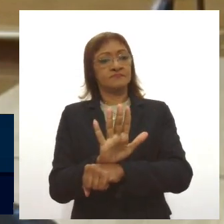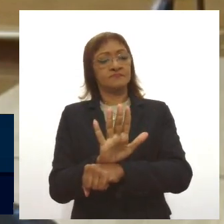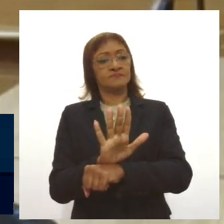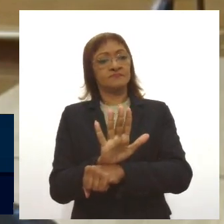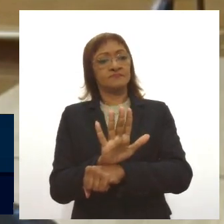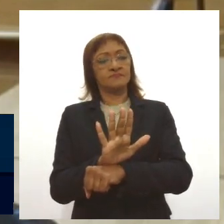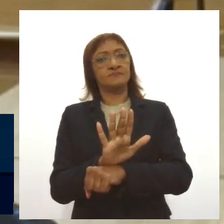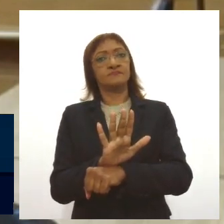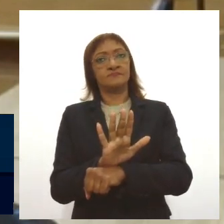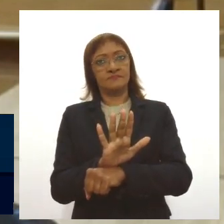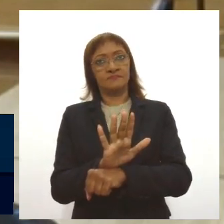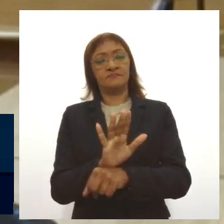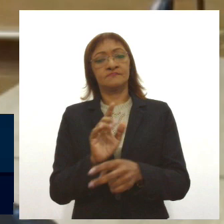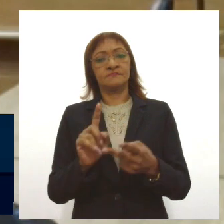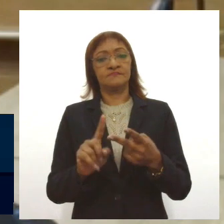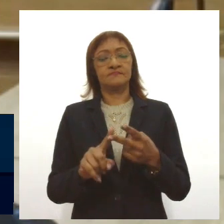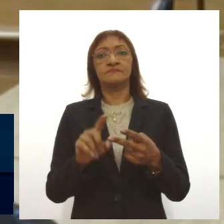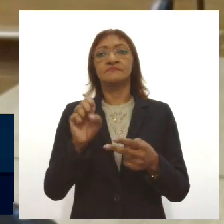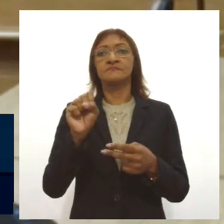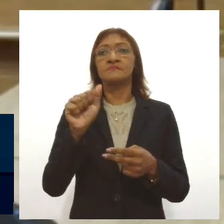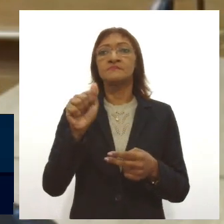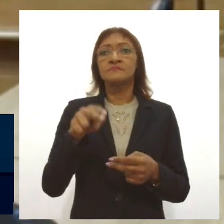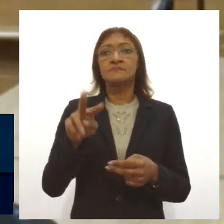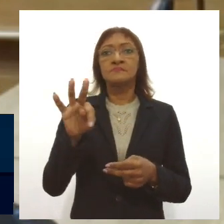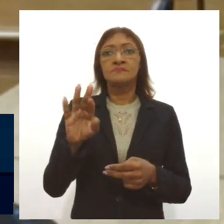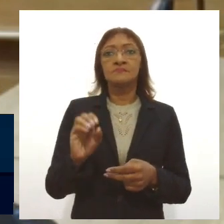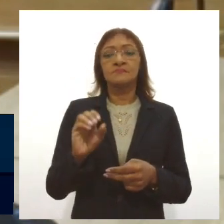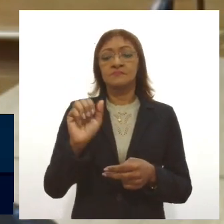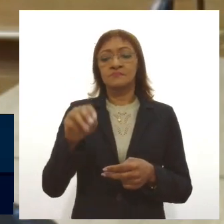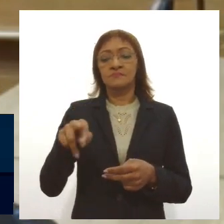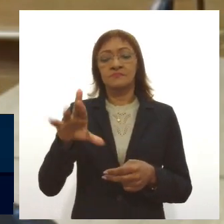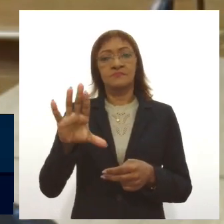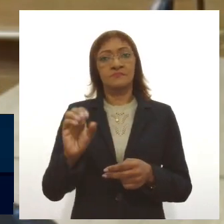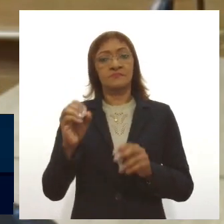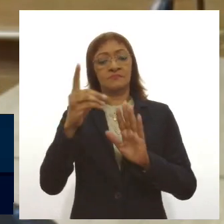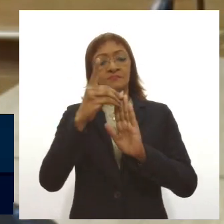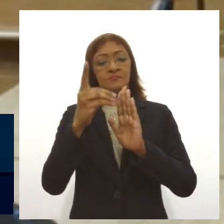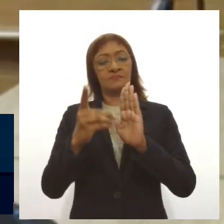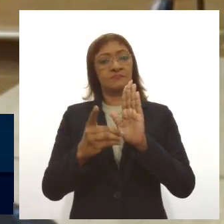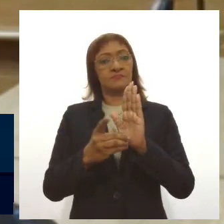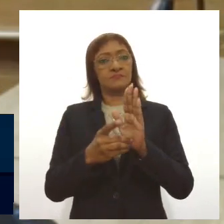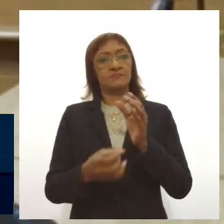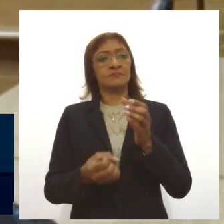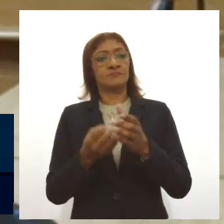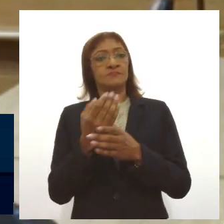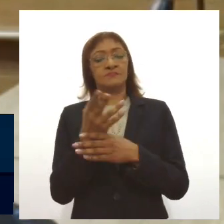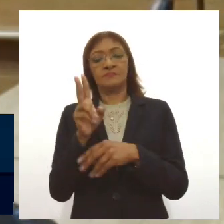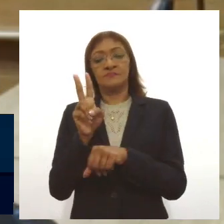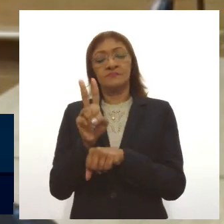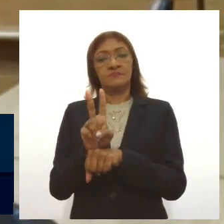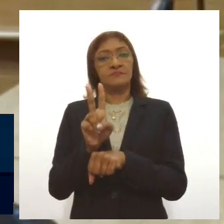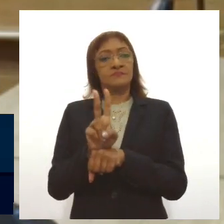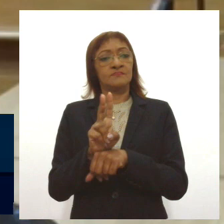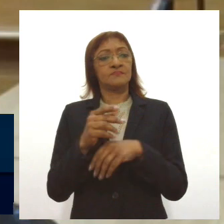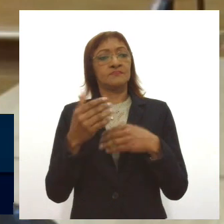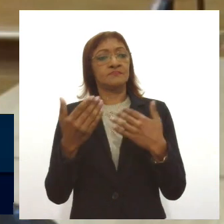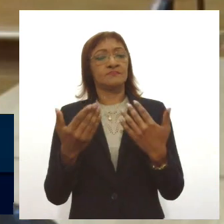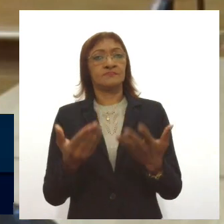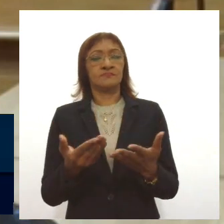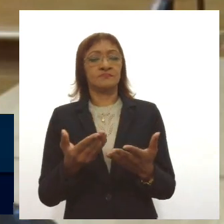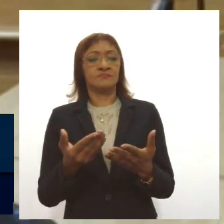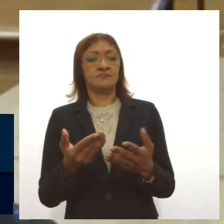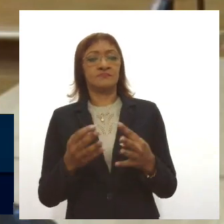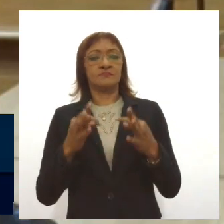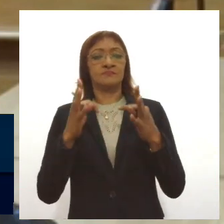e Santo Amaro, o governador do estado, por decreto, criou essa unidade de conservação, porque, de fato,